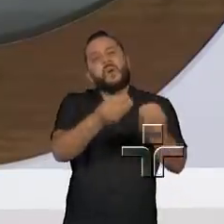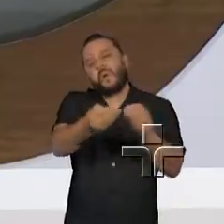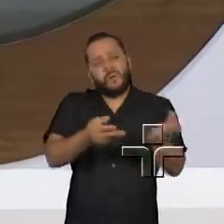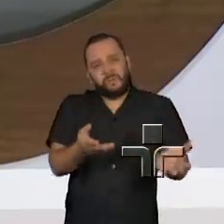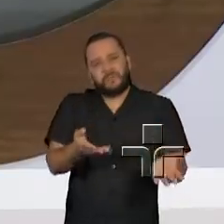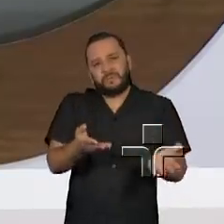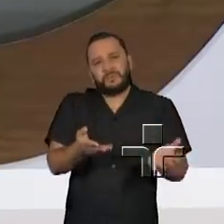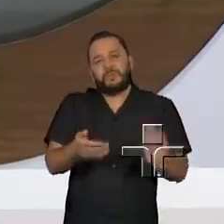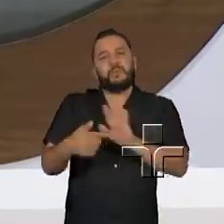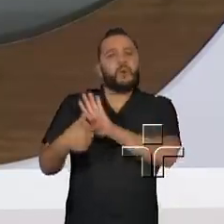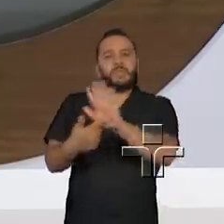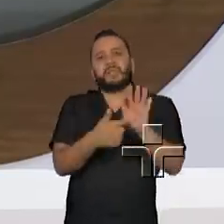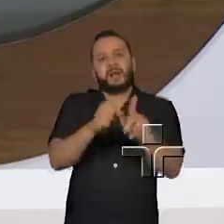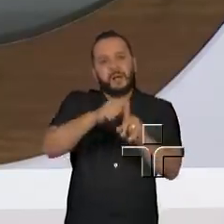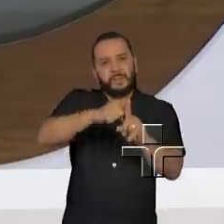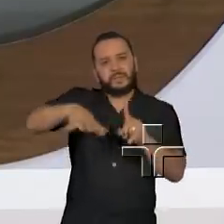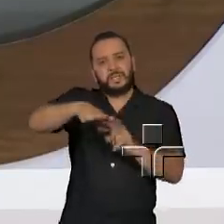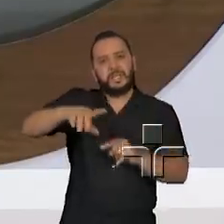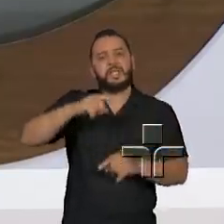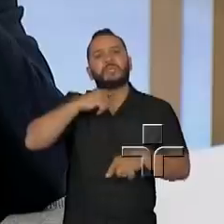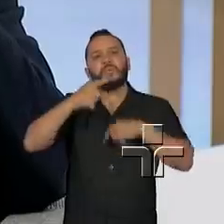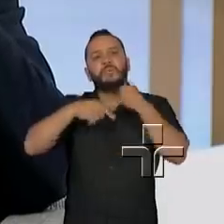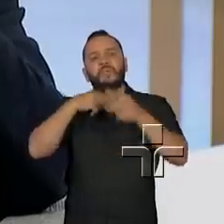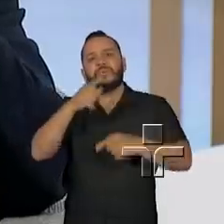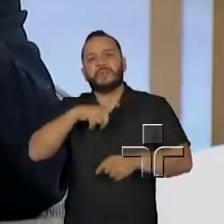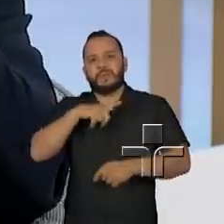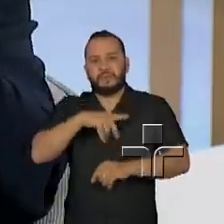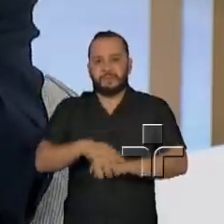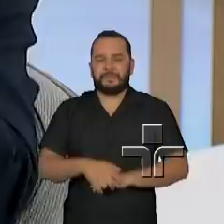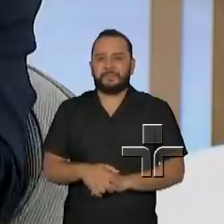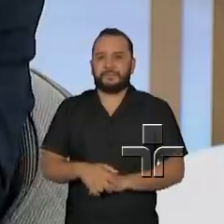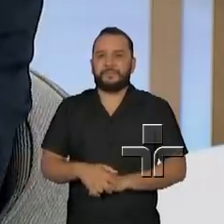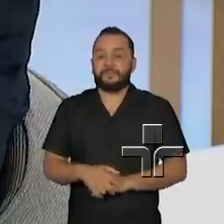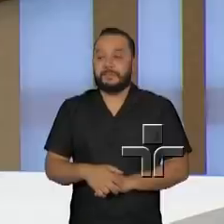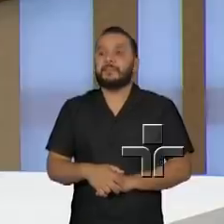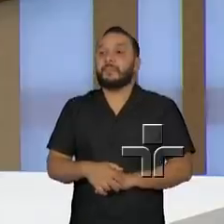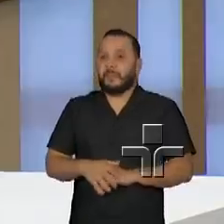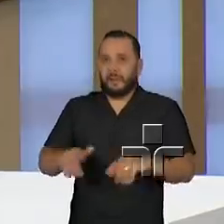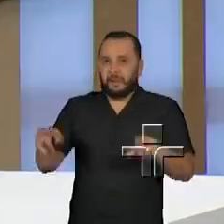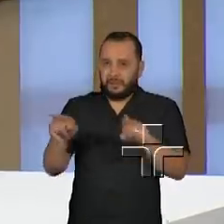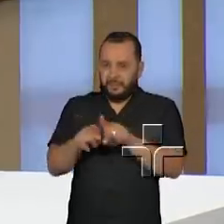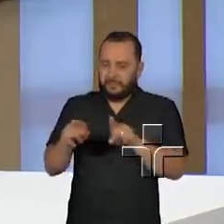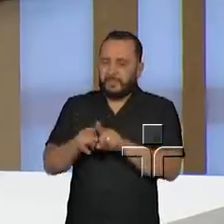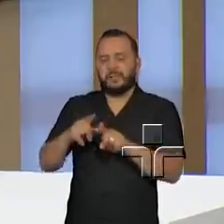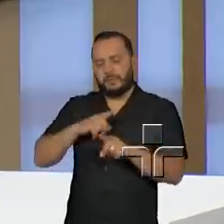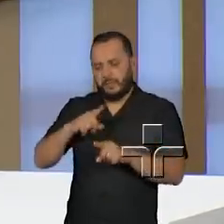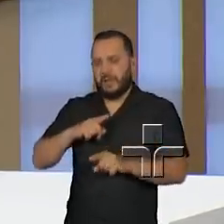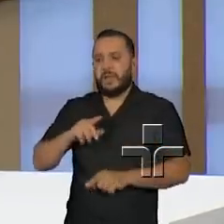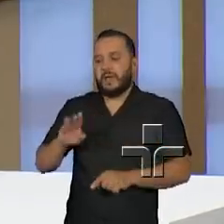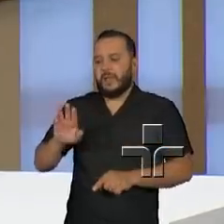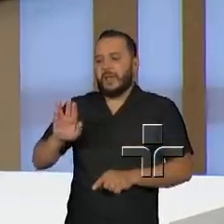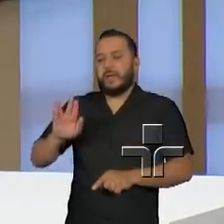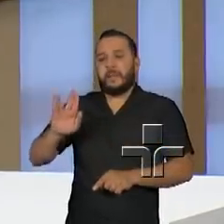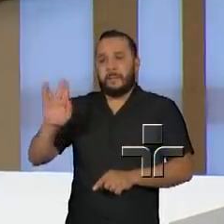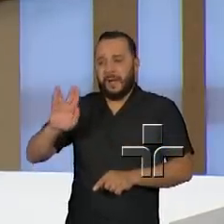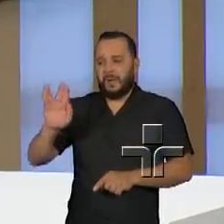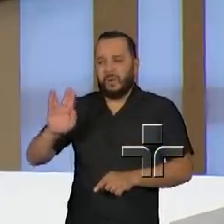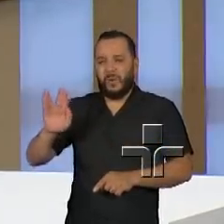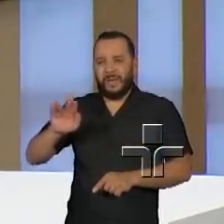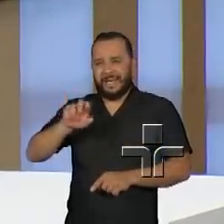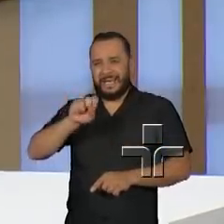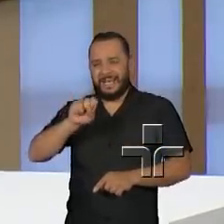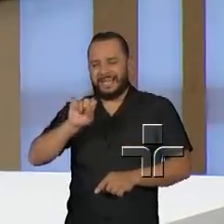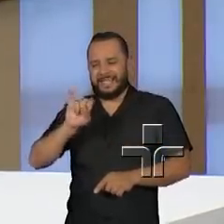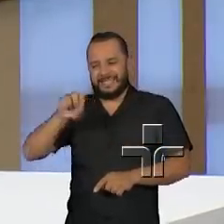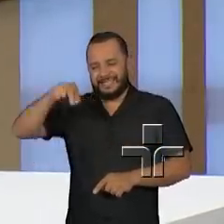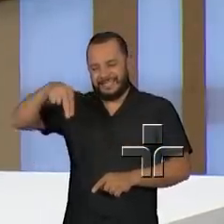para a sociedade, que também tem muita dúvida a respeito disso. E até a questão da maconha sintética, ou que se fala da substância, que